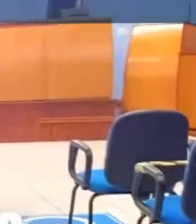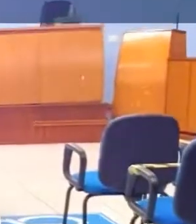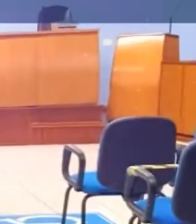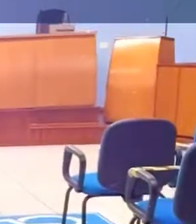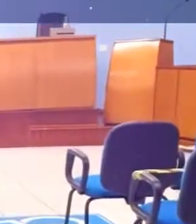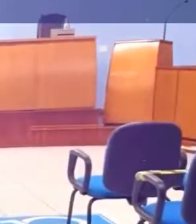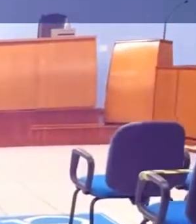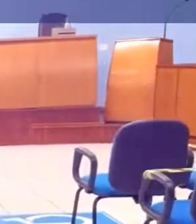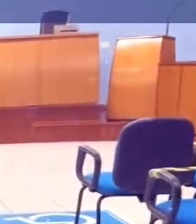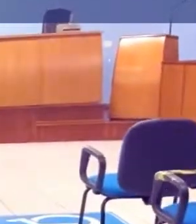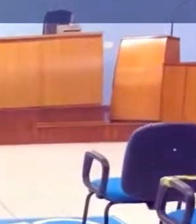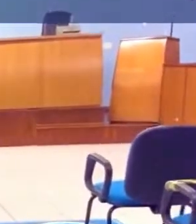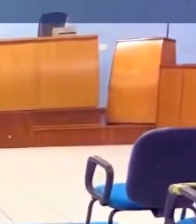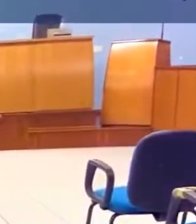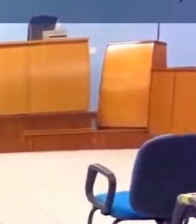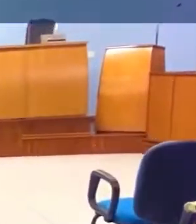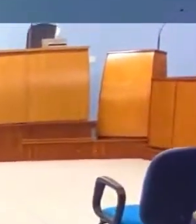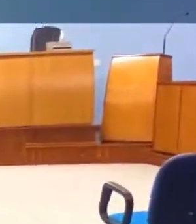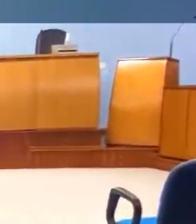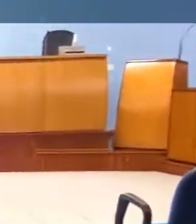E aí